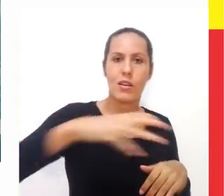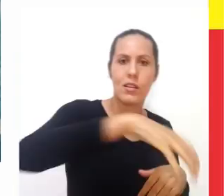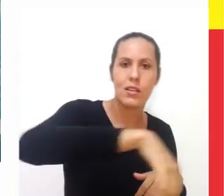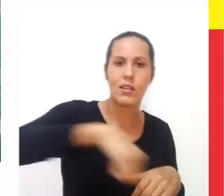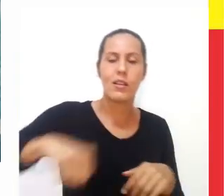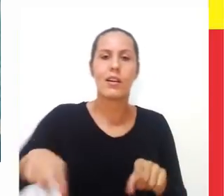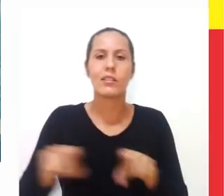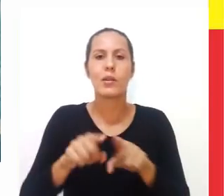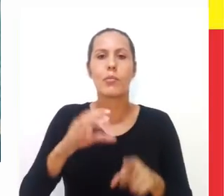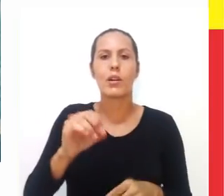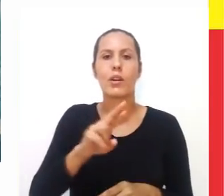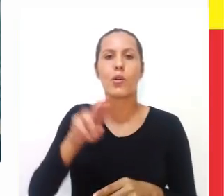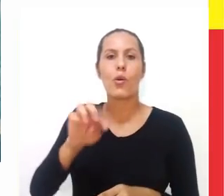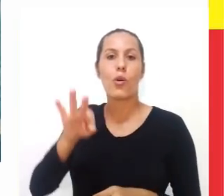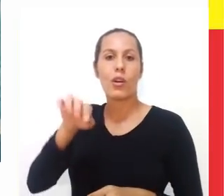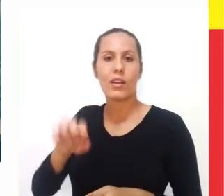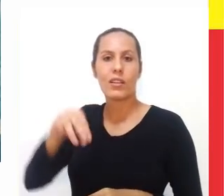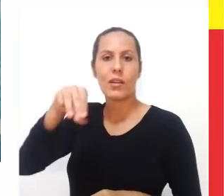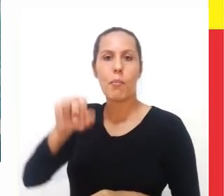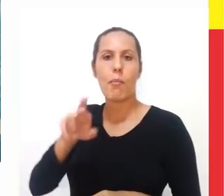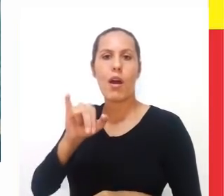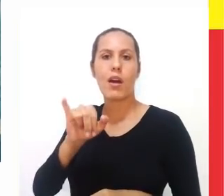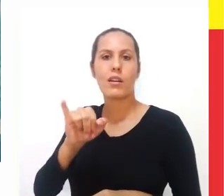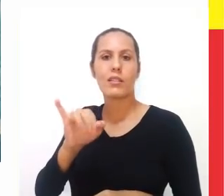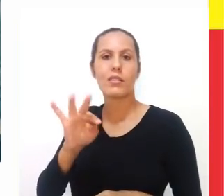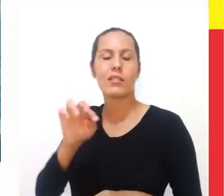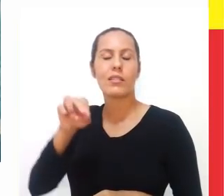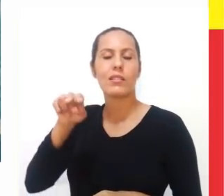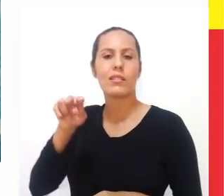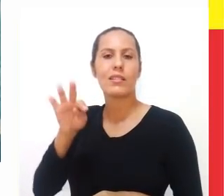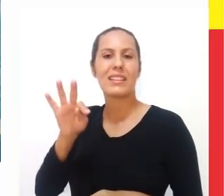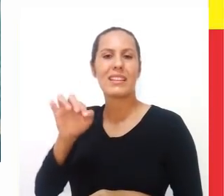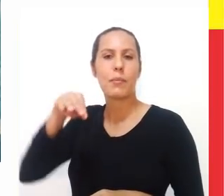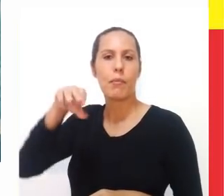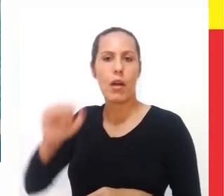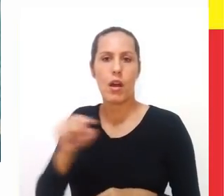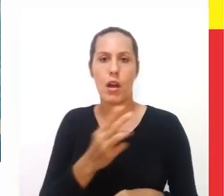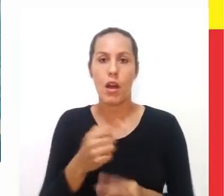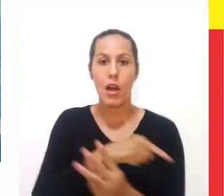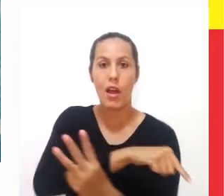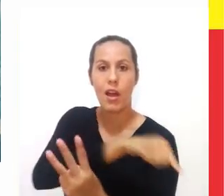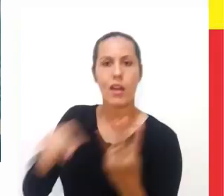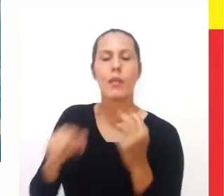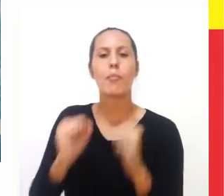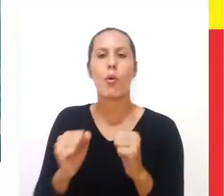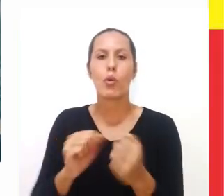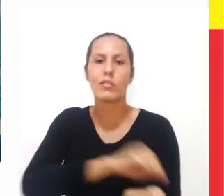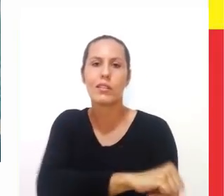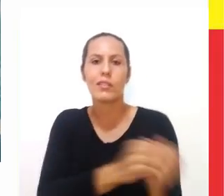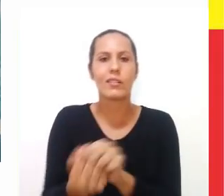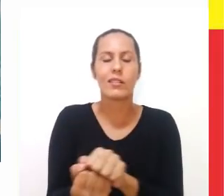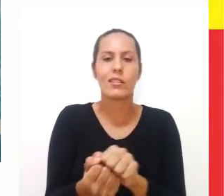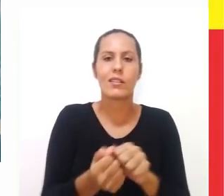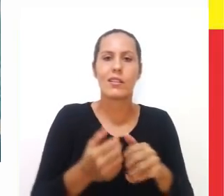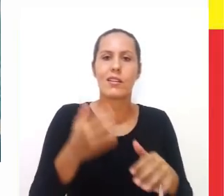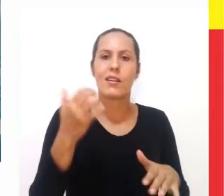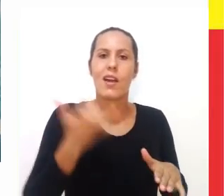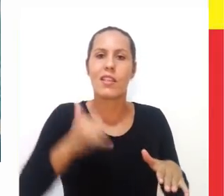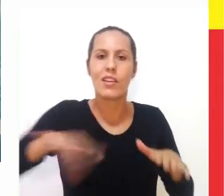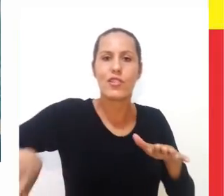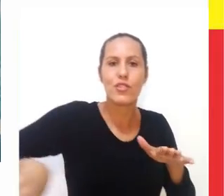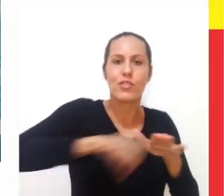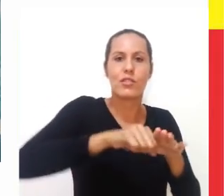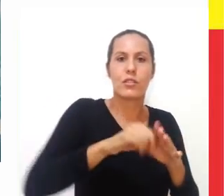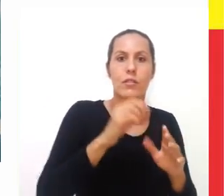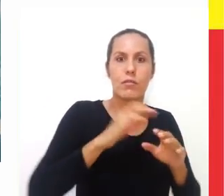ondas e as correntes marítimas, certo? As 3 podem ser utilizadas como fonte de energia. Então, nós vemos